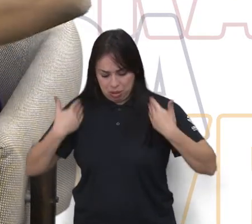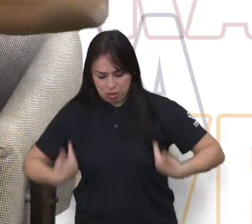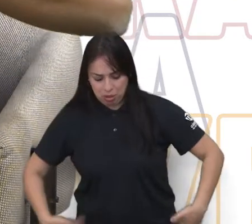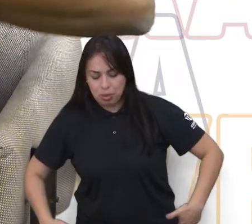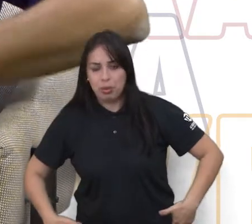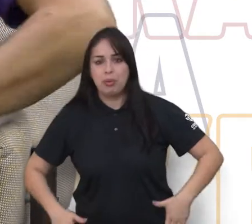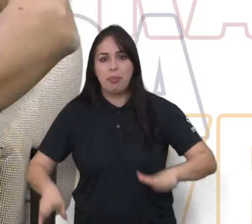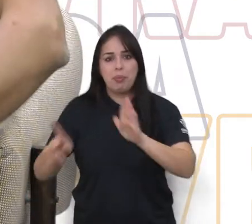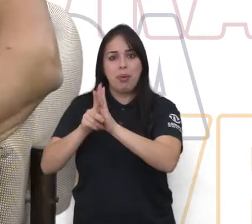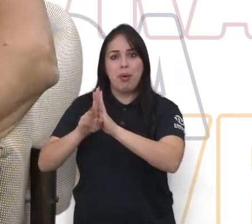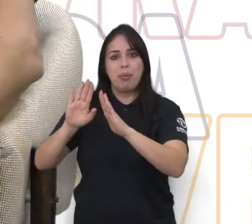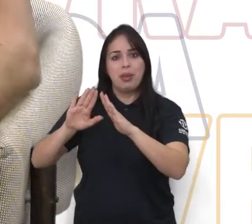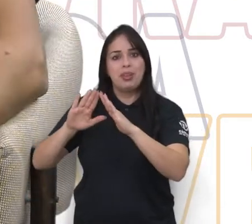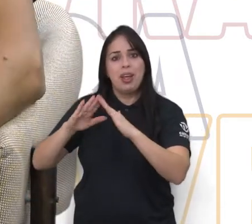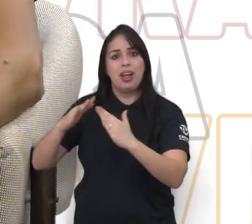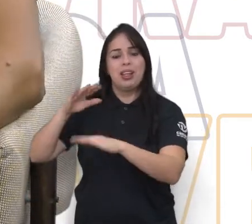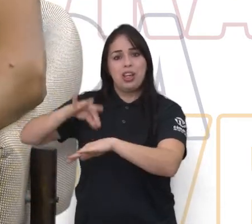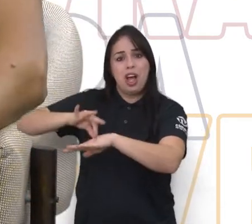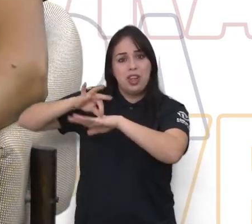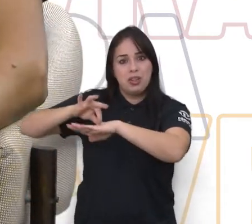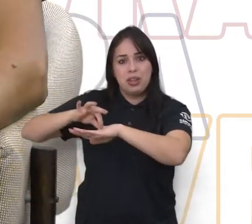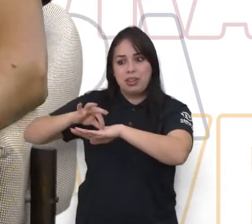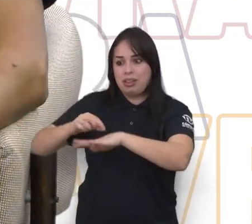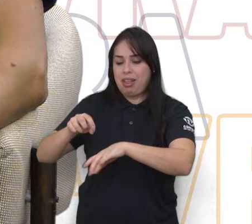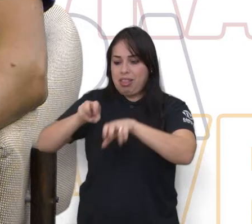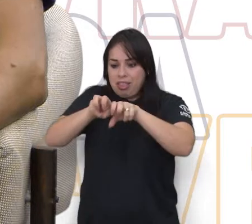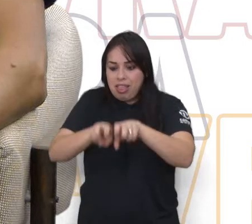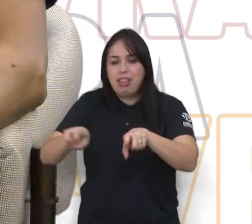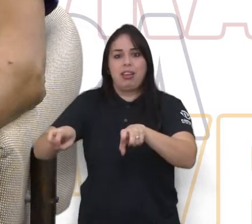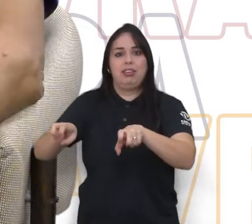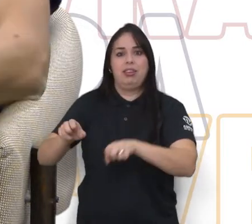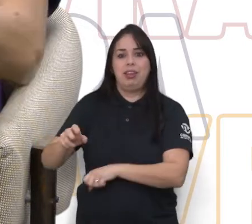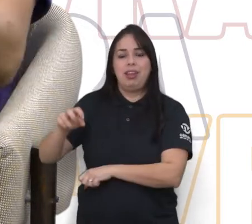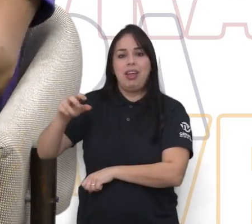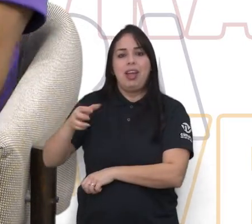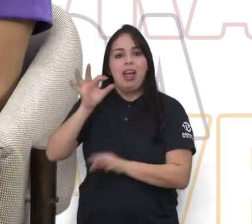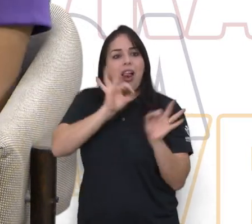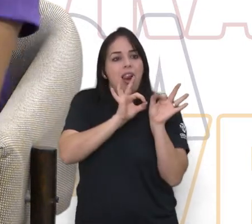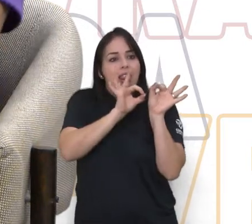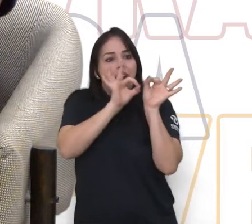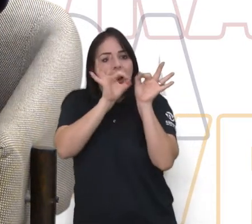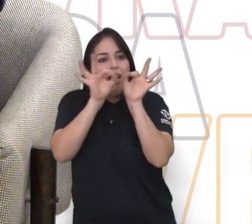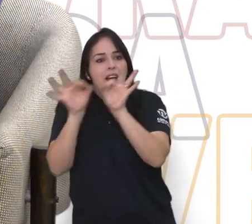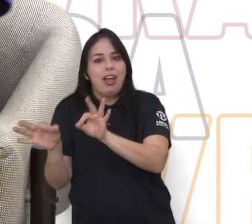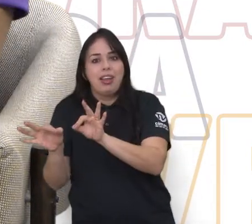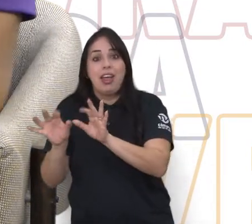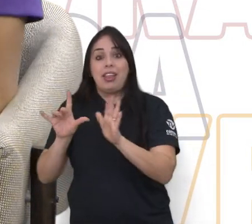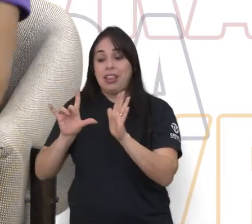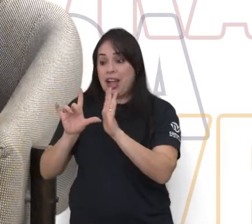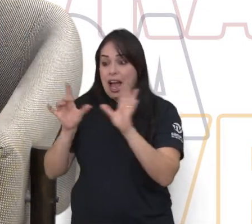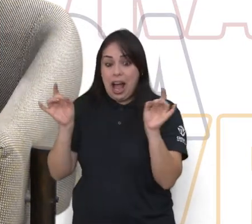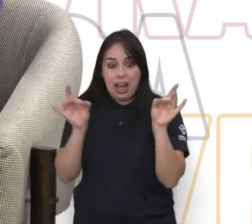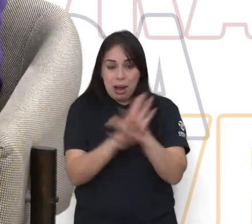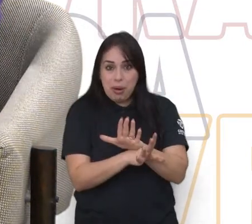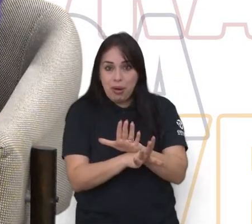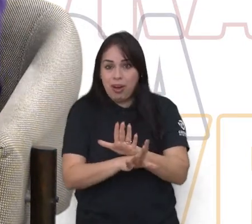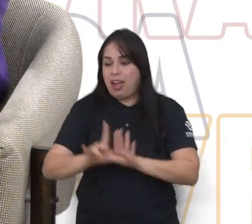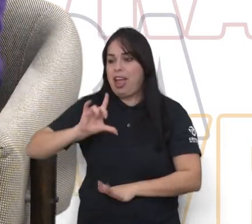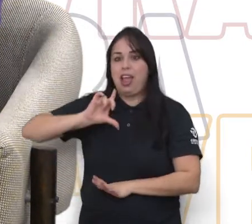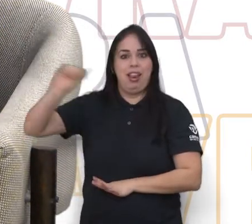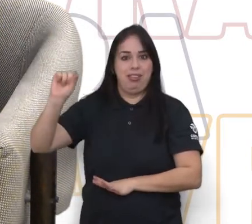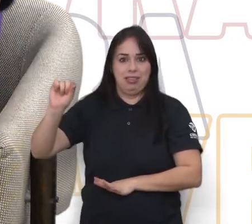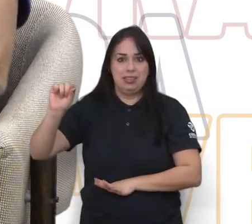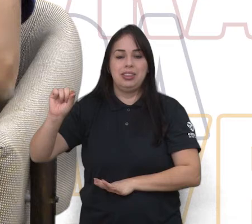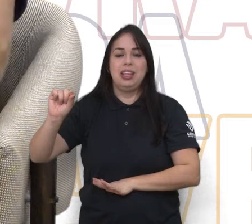roupa toda paramentada de açougueiro na primeira fileira. Ele assistiu a apresentação da filha e saiu correndo. Depois ele falou para mim que ele estava